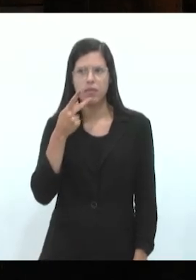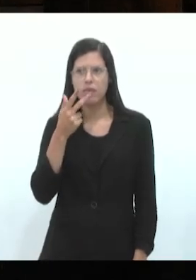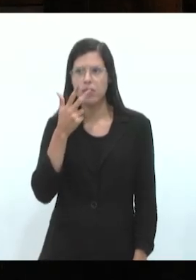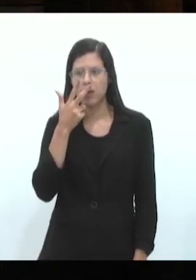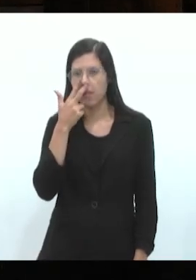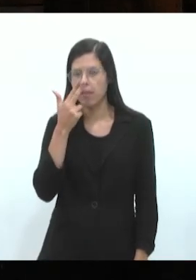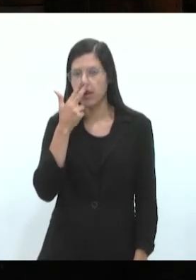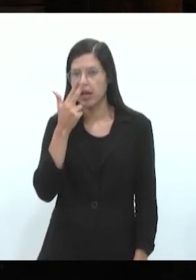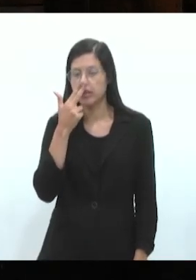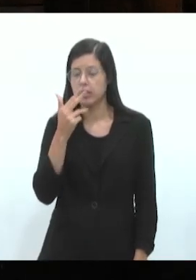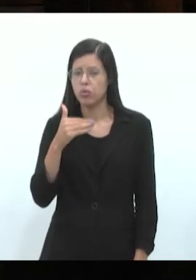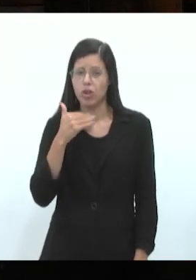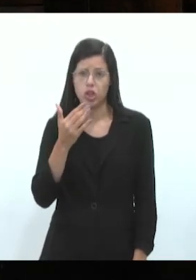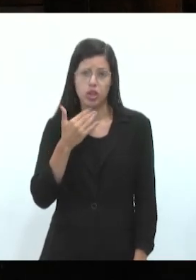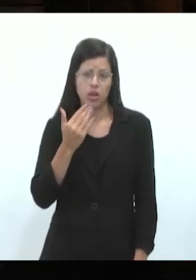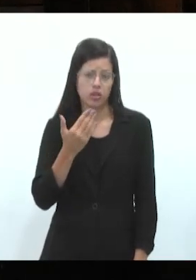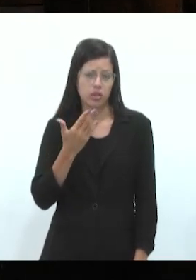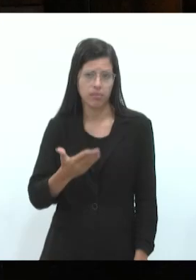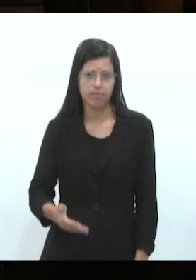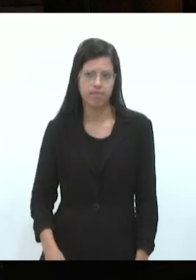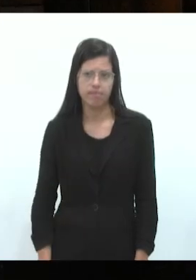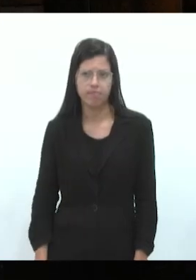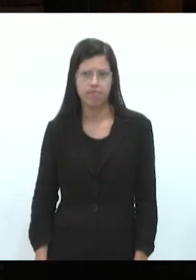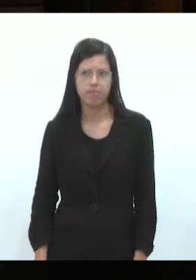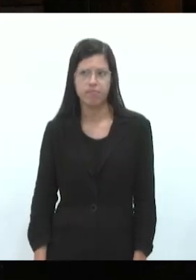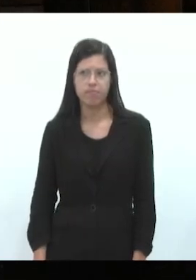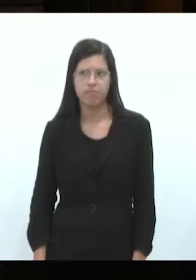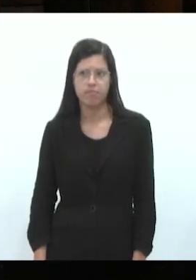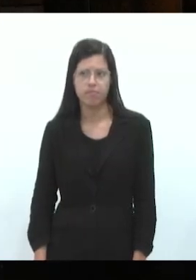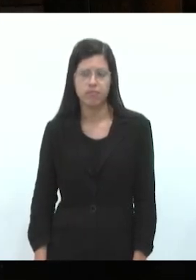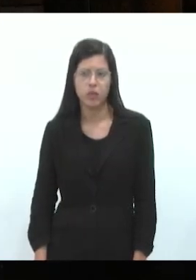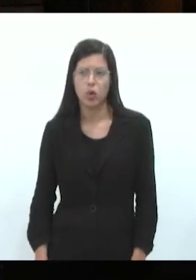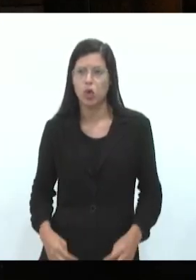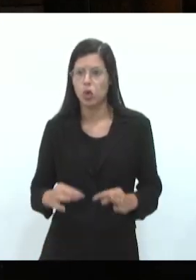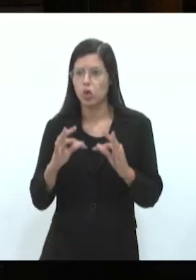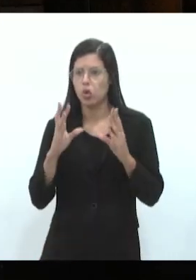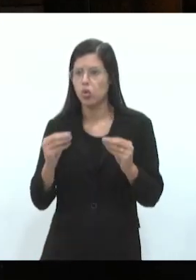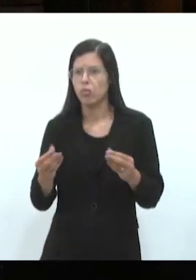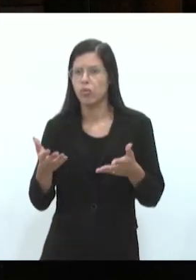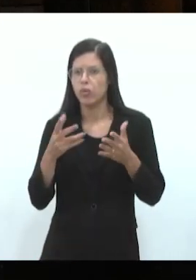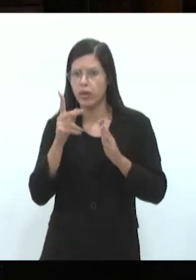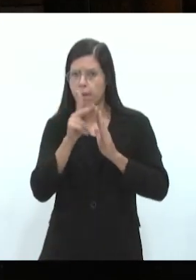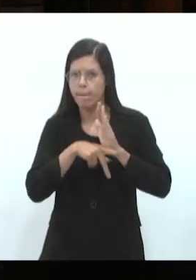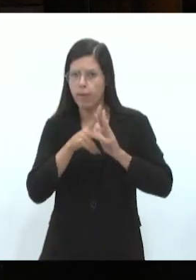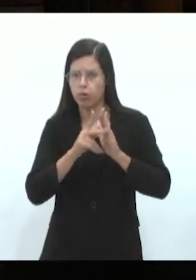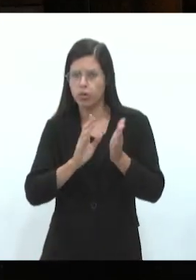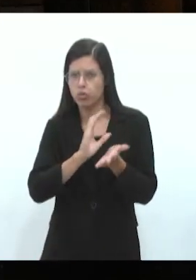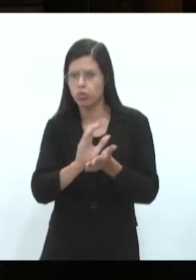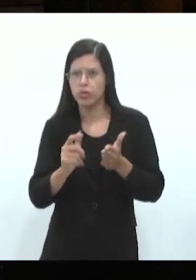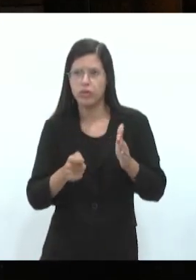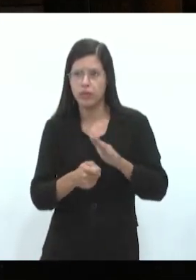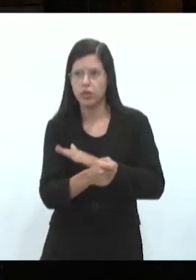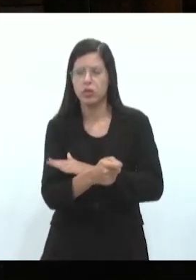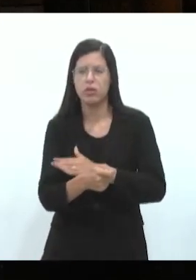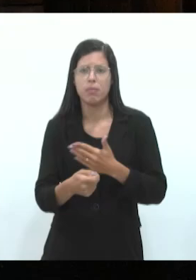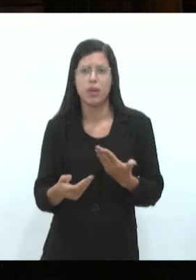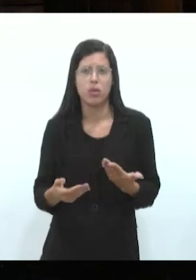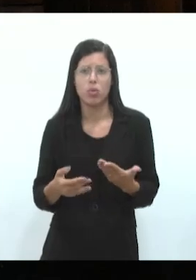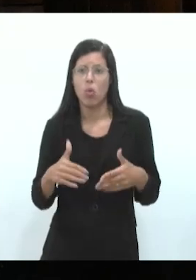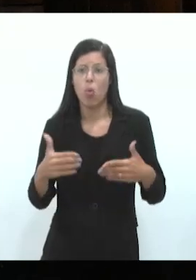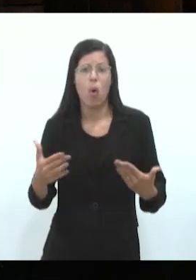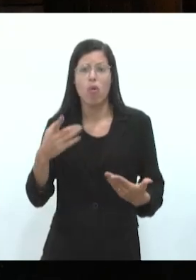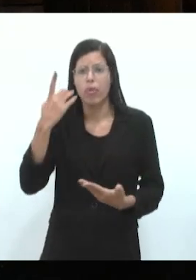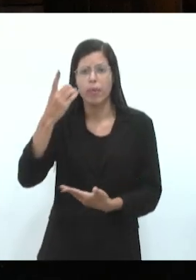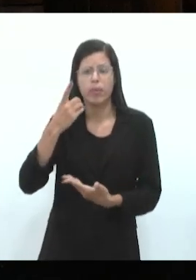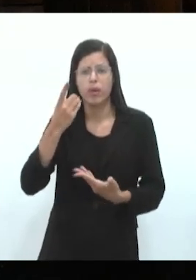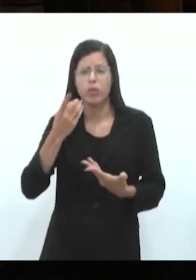rabo. E todo mundo quer projetos de investimento. Qual deputado que não quer